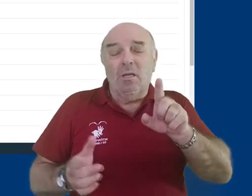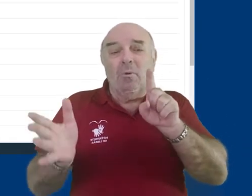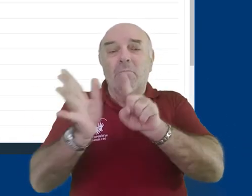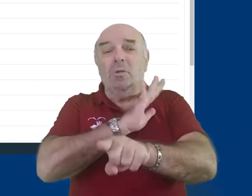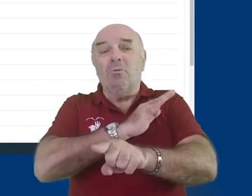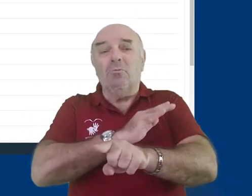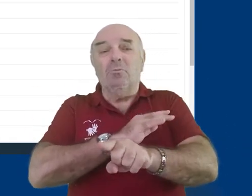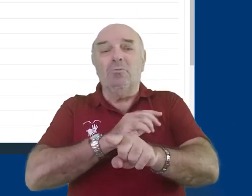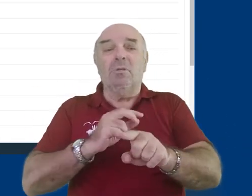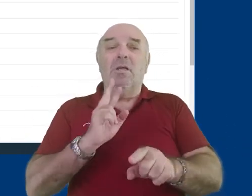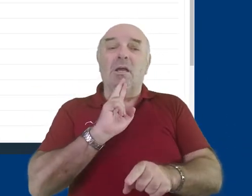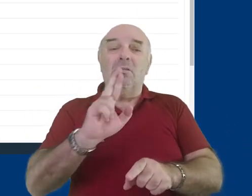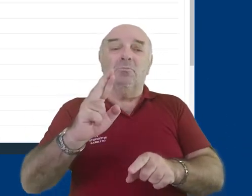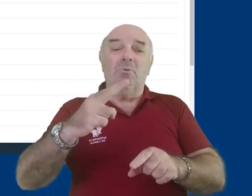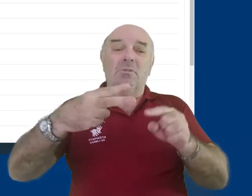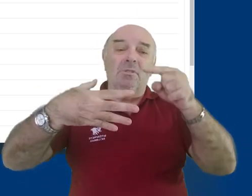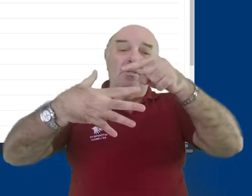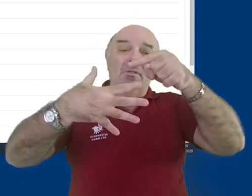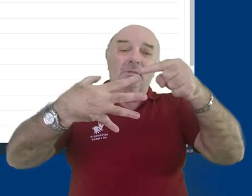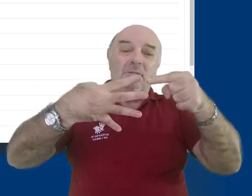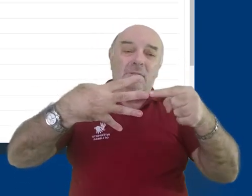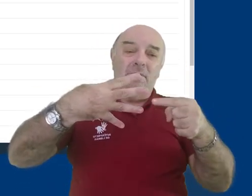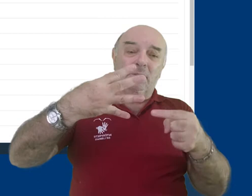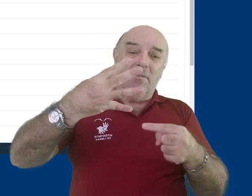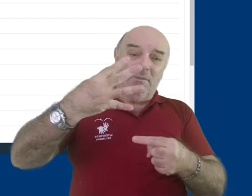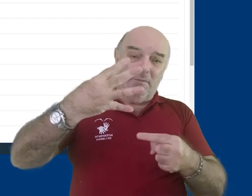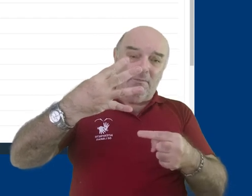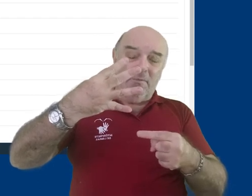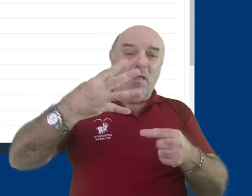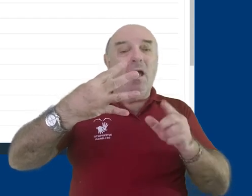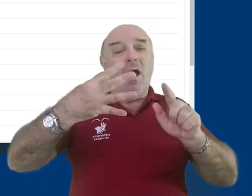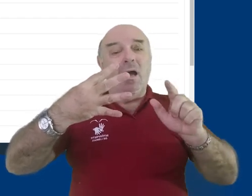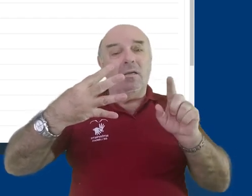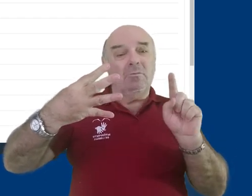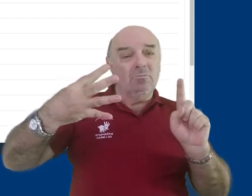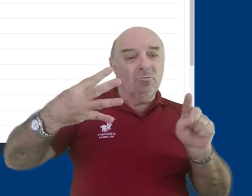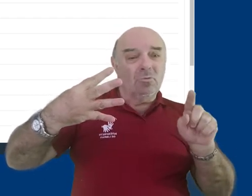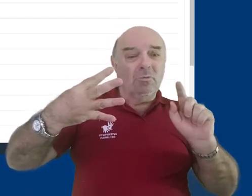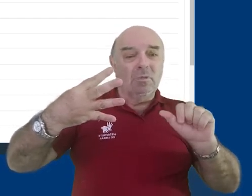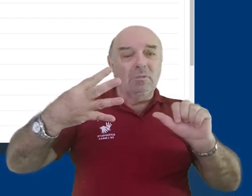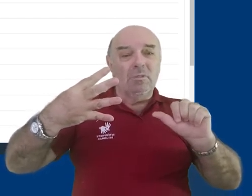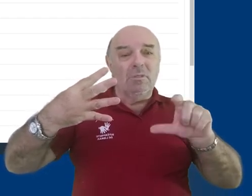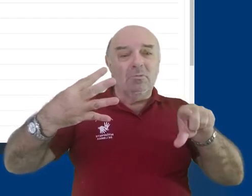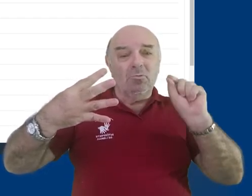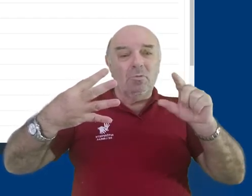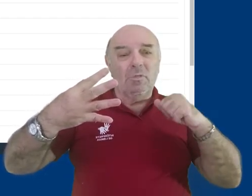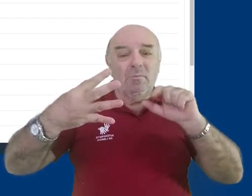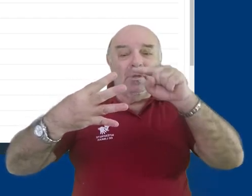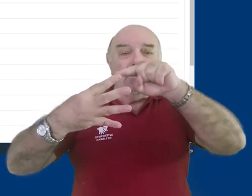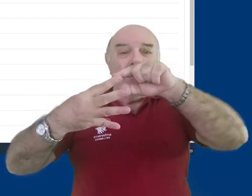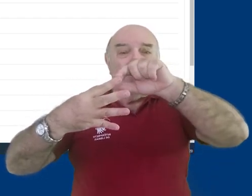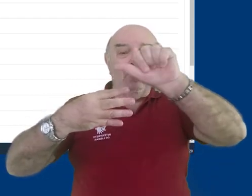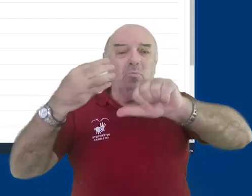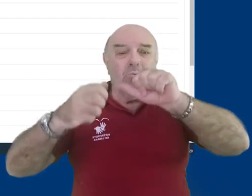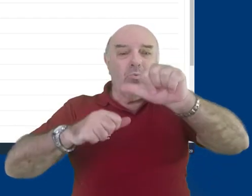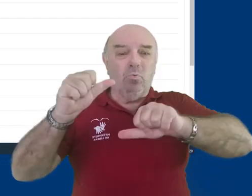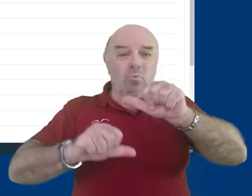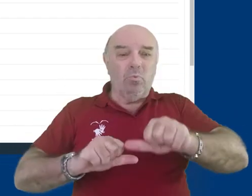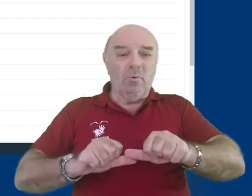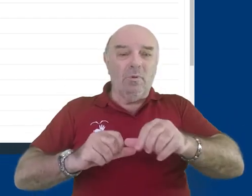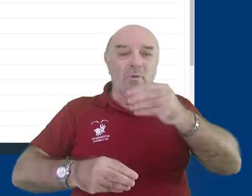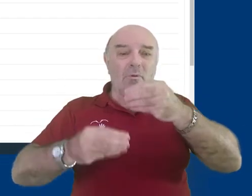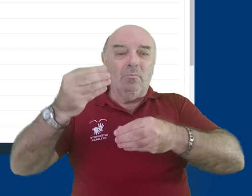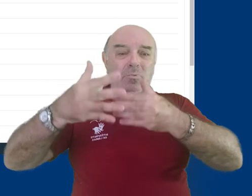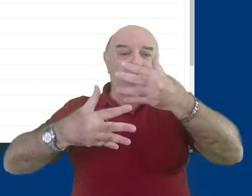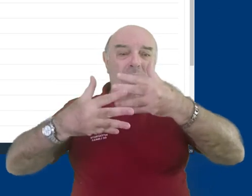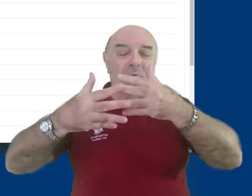múltipla escolha. Ela pegará os itens de resposta e embaralhará as respostas para que fique mais difícil, por